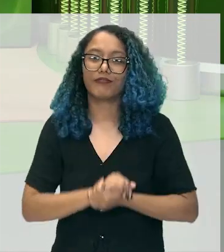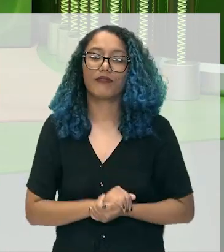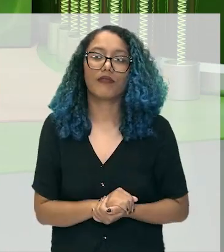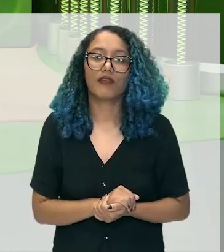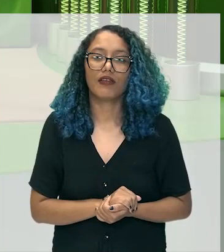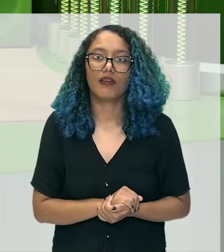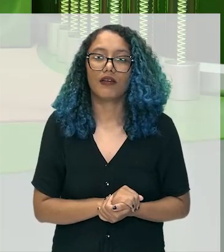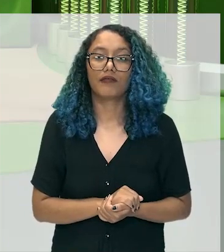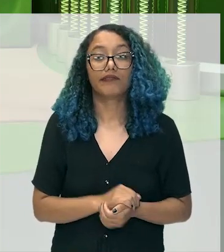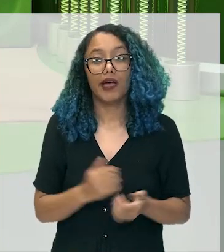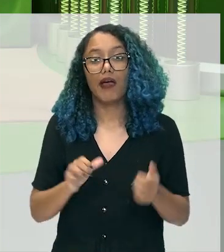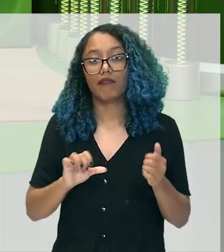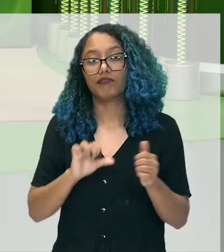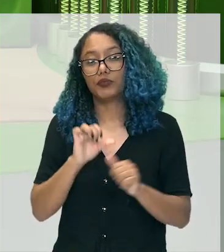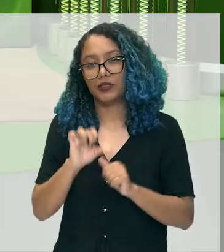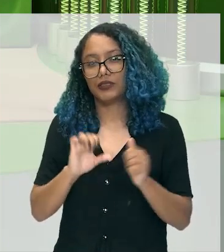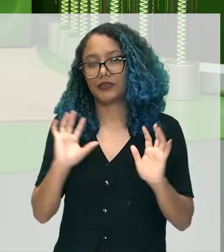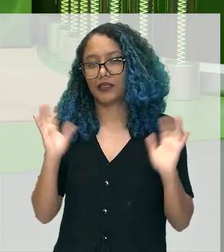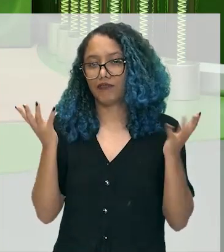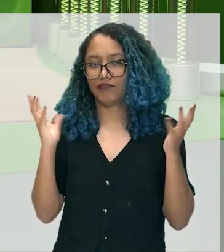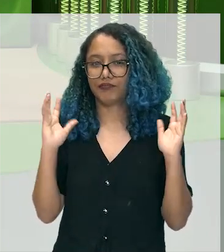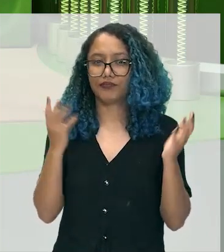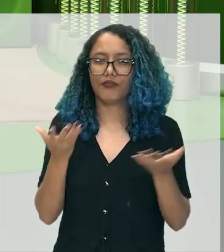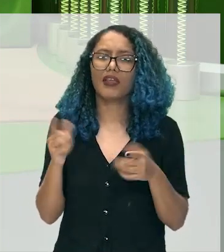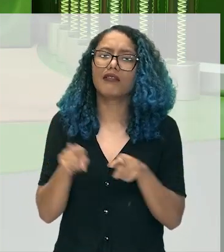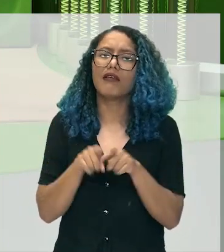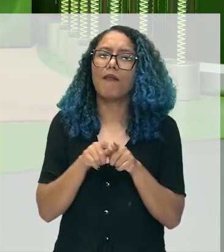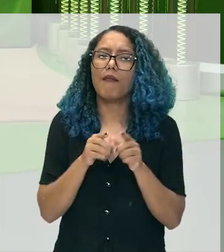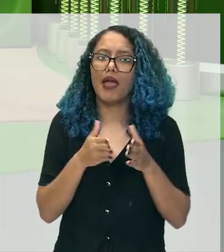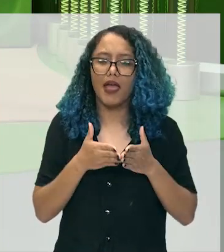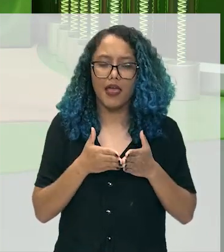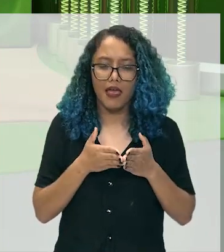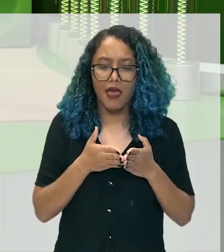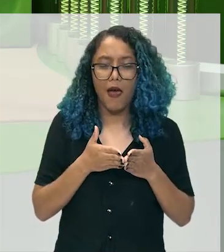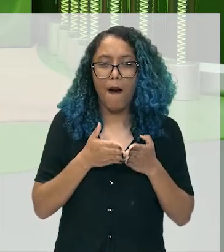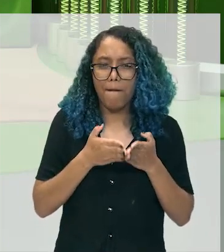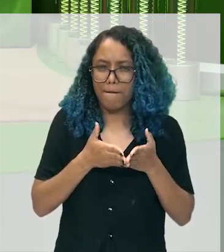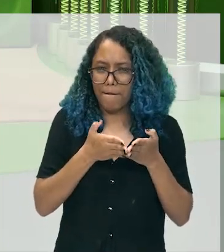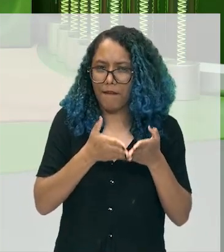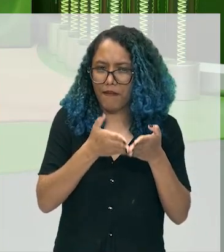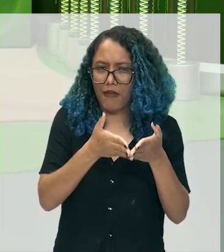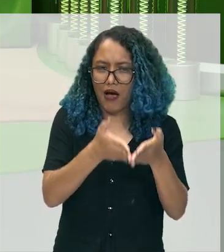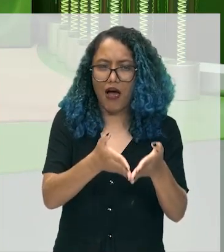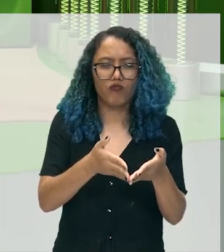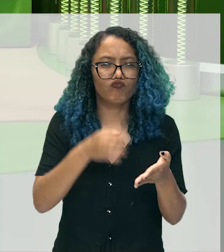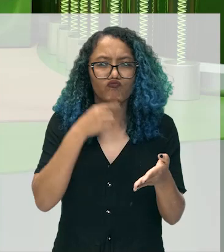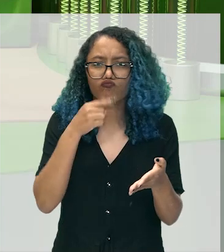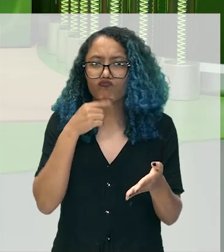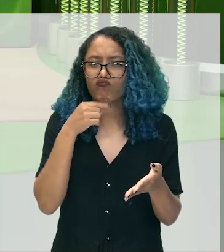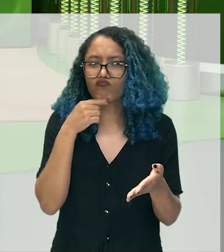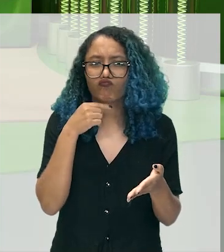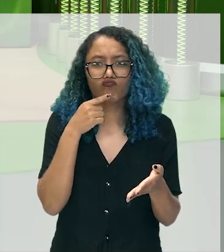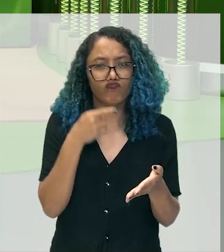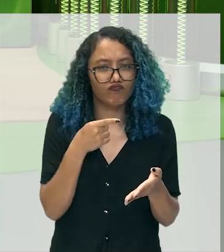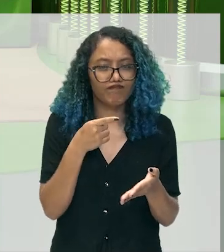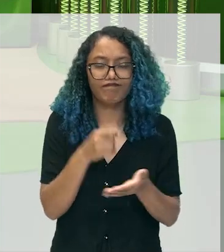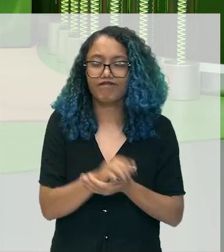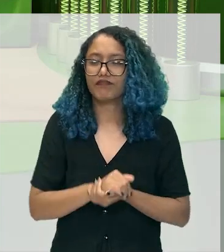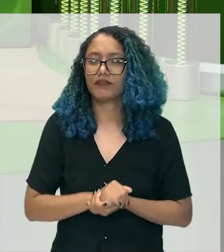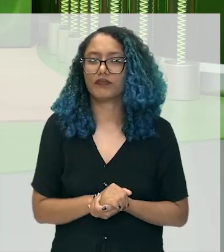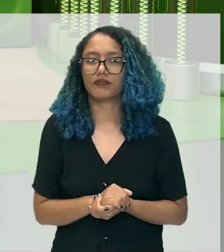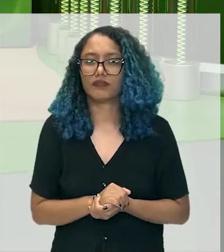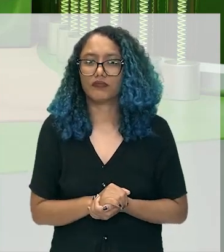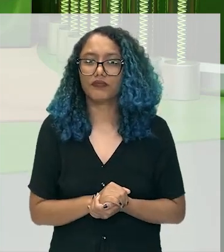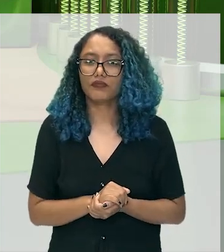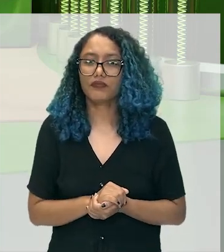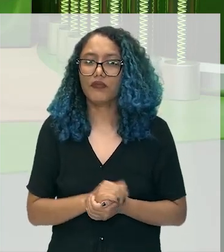sobre mudanças climáticas. Olha aí, vários barcos que ficaram, né, sem se locomover, sem se transportar,